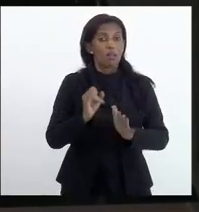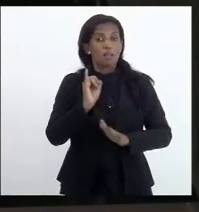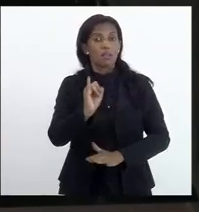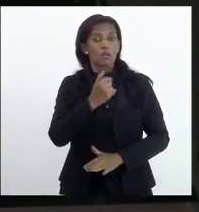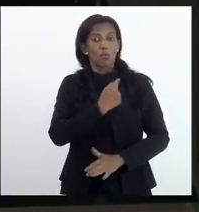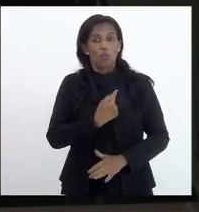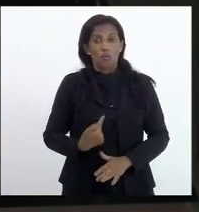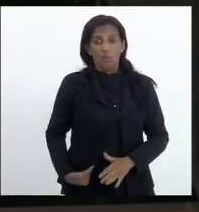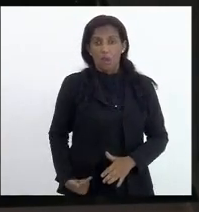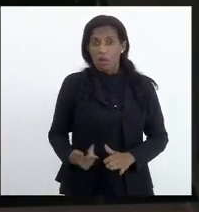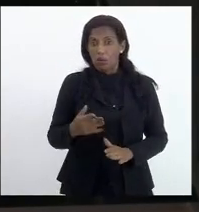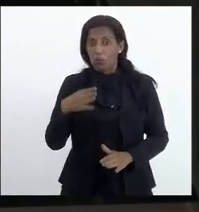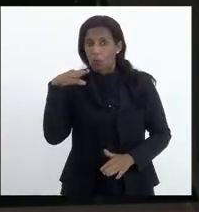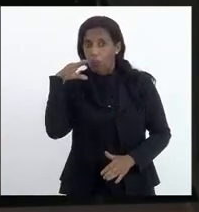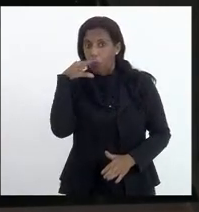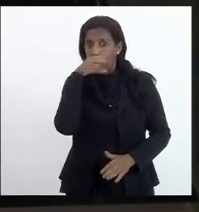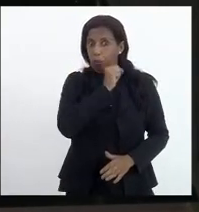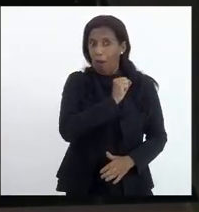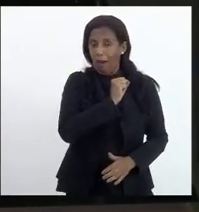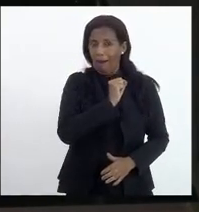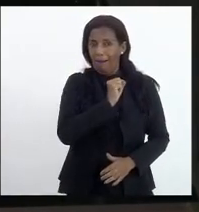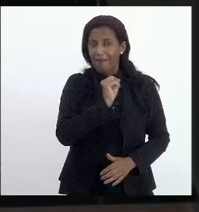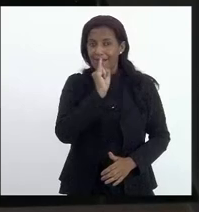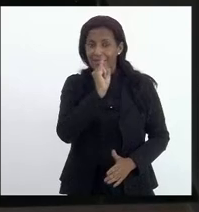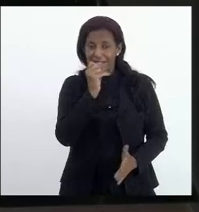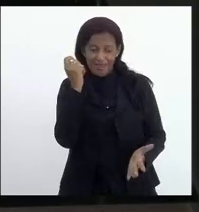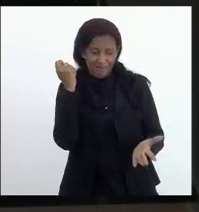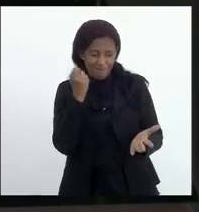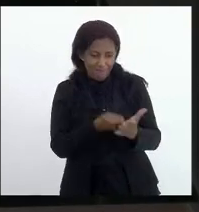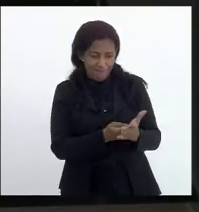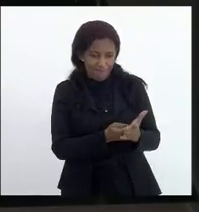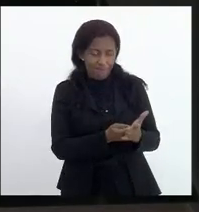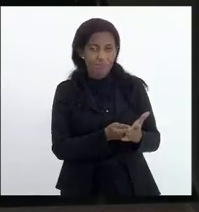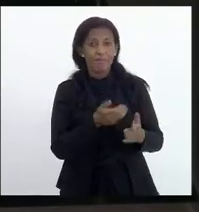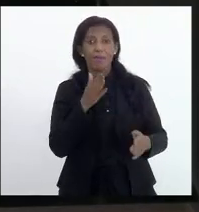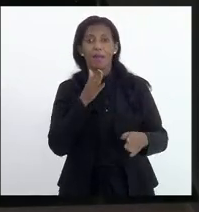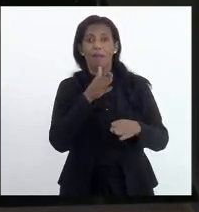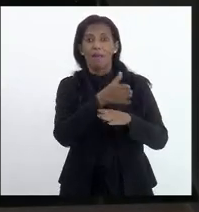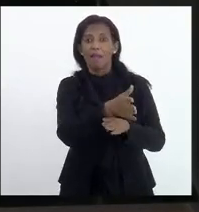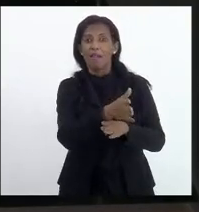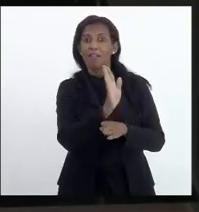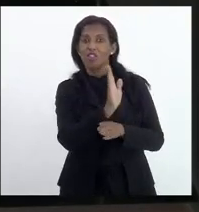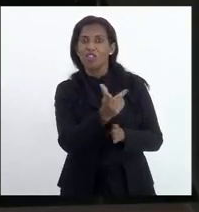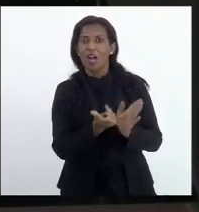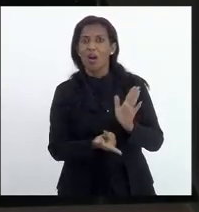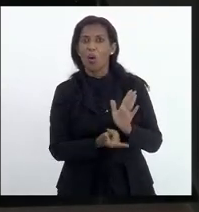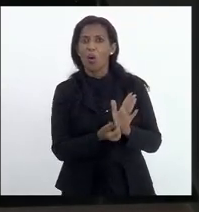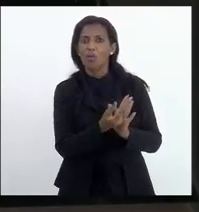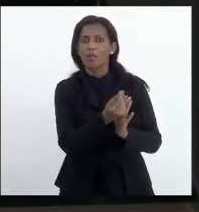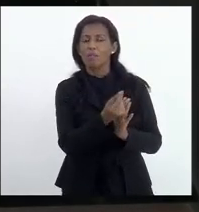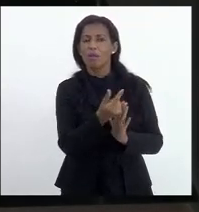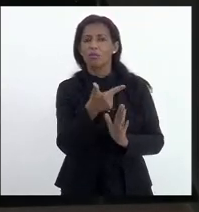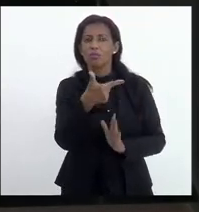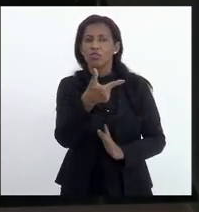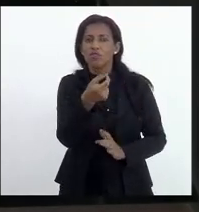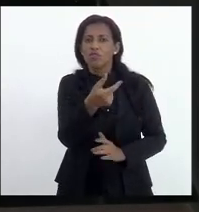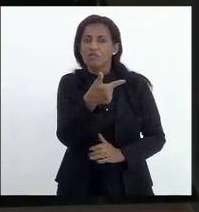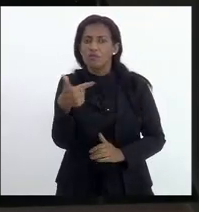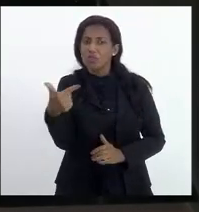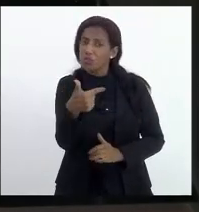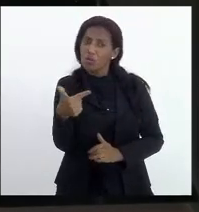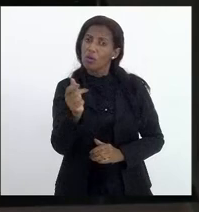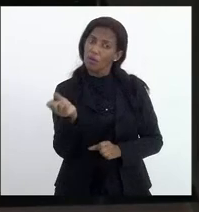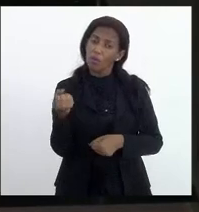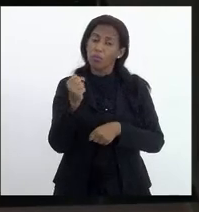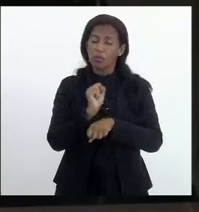for ligeiro, ser sancionado para entrar no orçamento de 22. Vamos